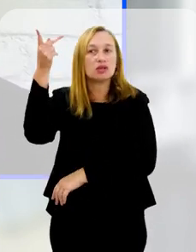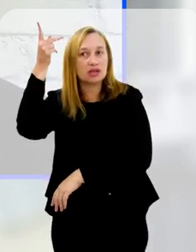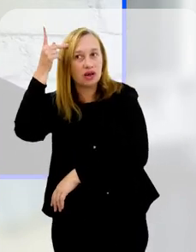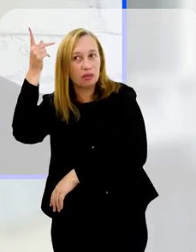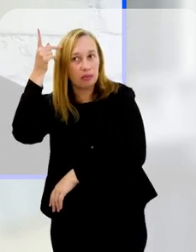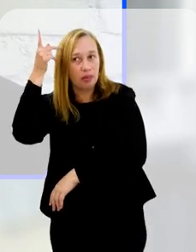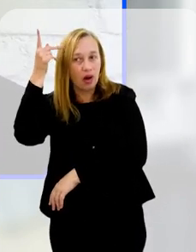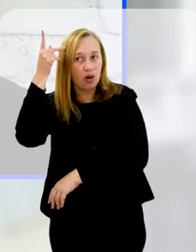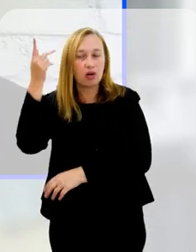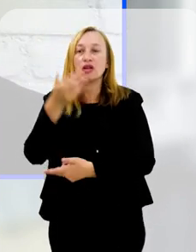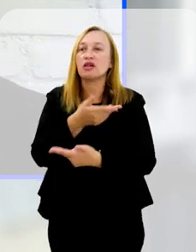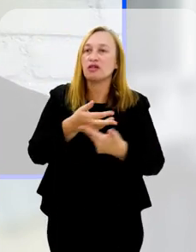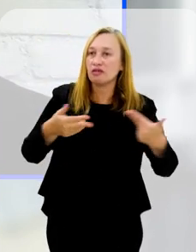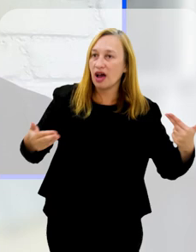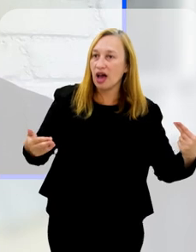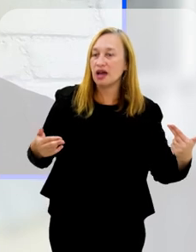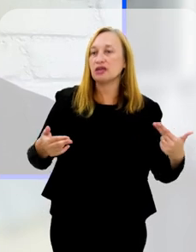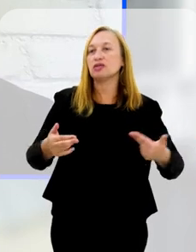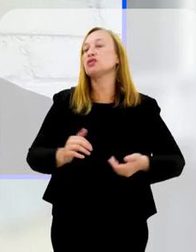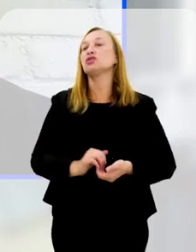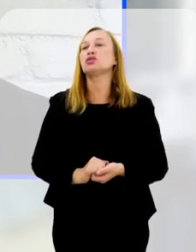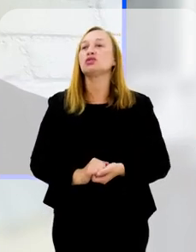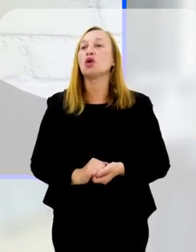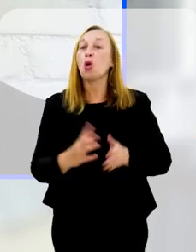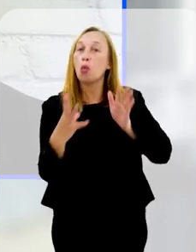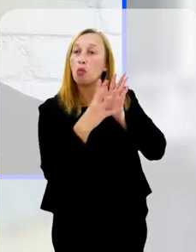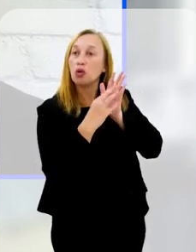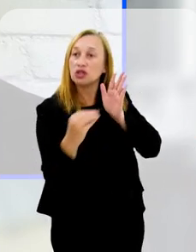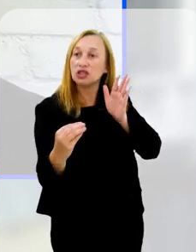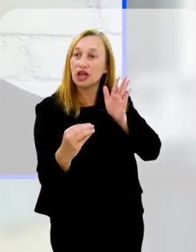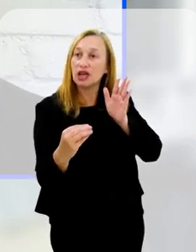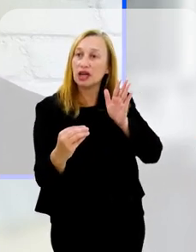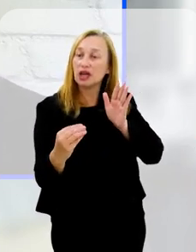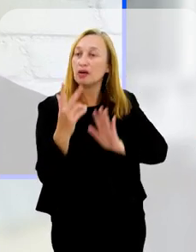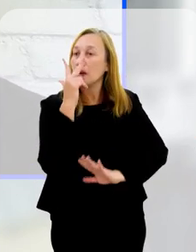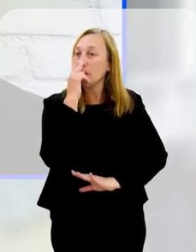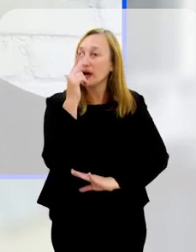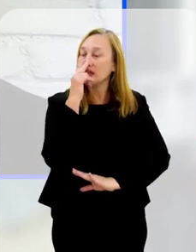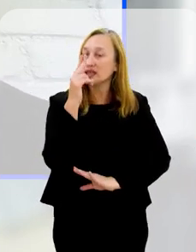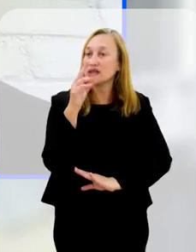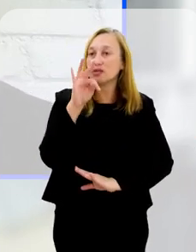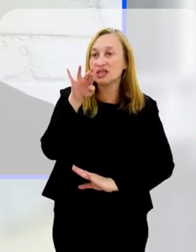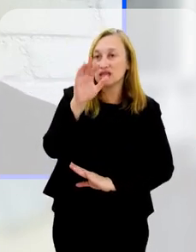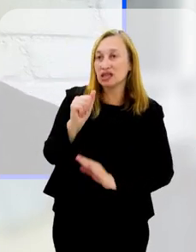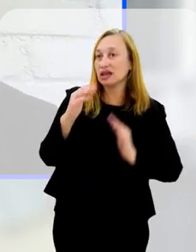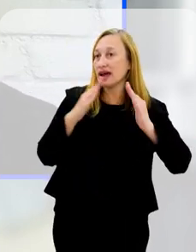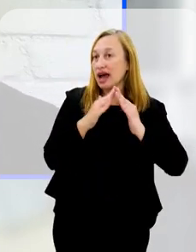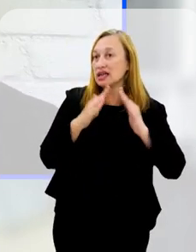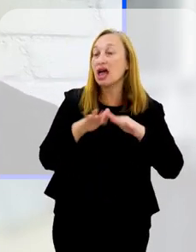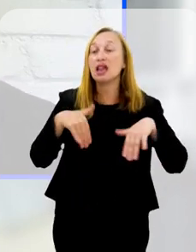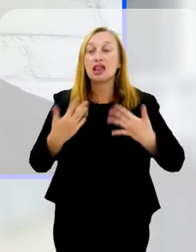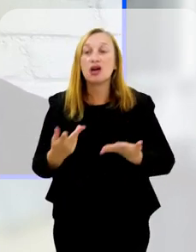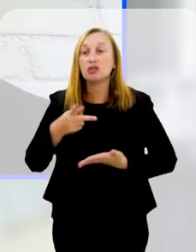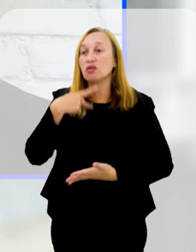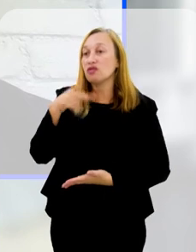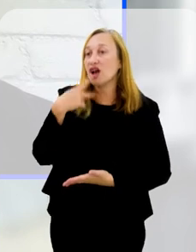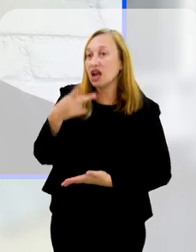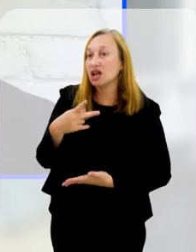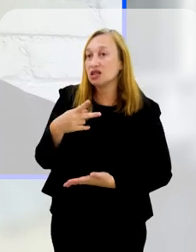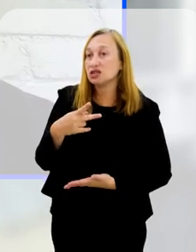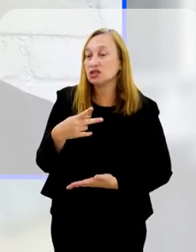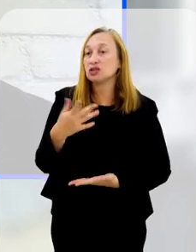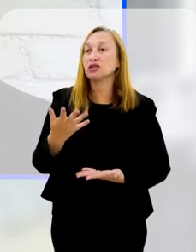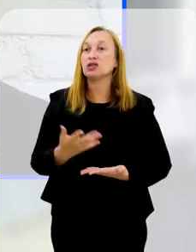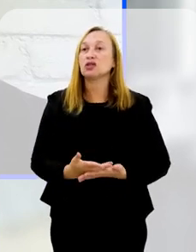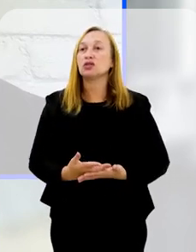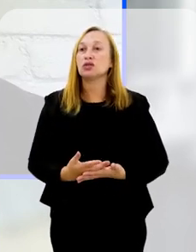de câncer, grande parte deles são instituições filantrópicas com um modelo parecido com o das santas casas. Então, nós